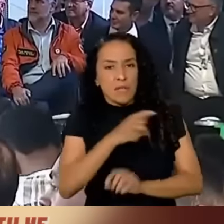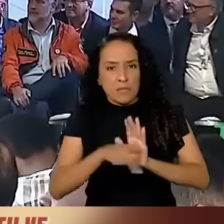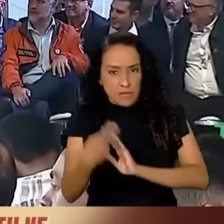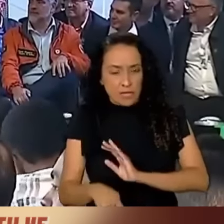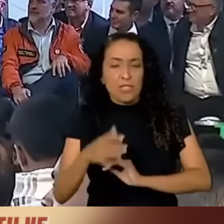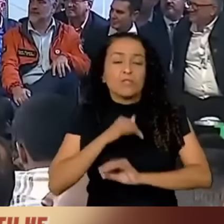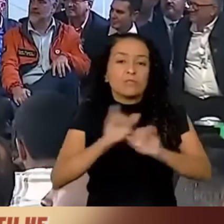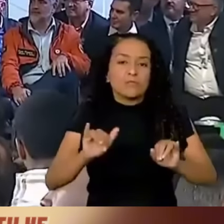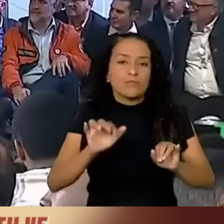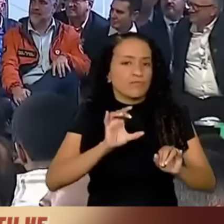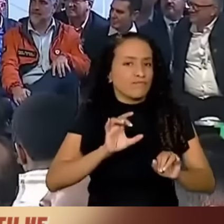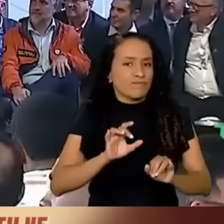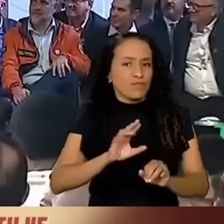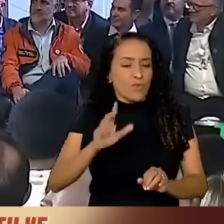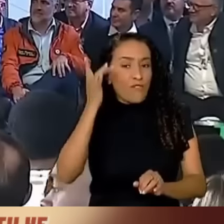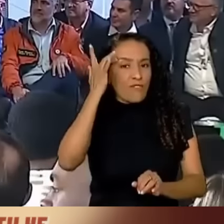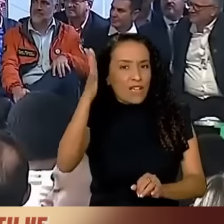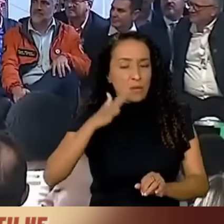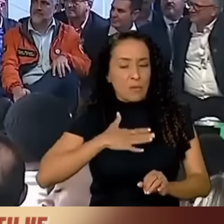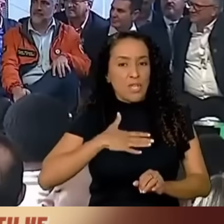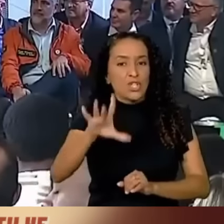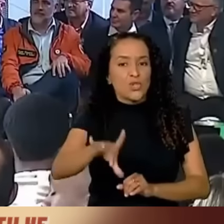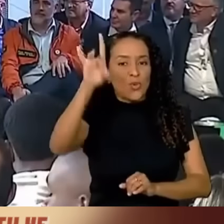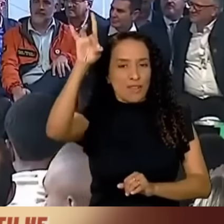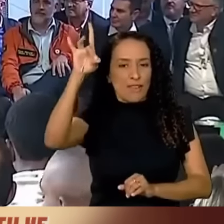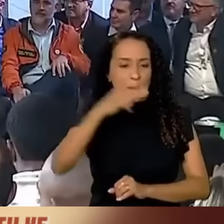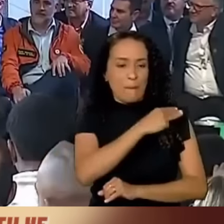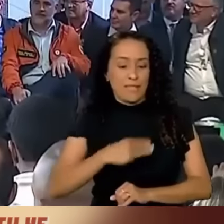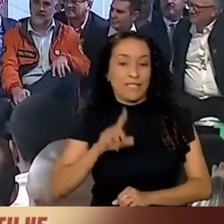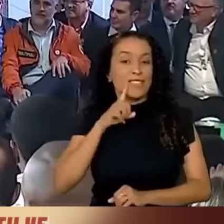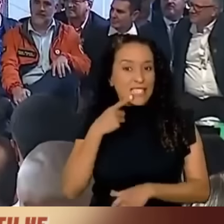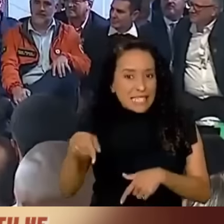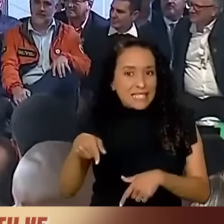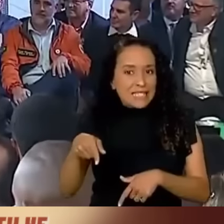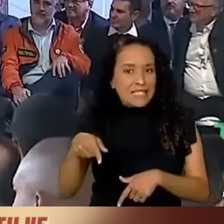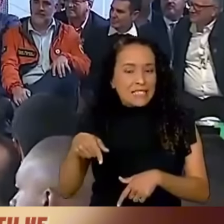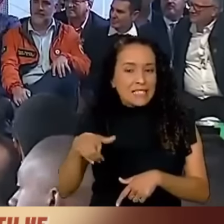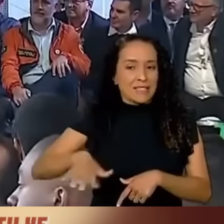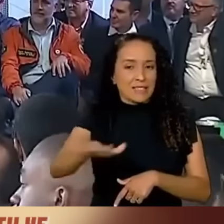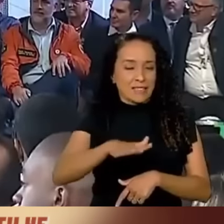Eu queria dizer para vocês que não foi fácil para mim escolher a Nívia como ministra da Saúde.